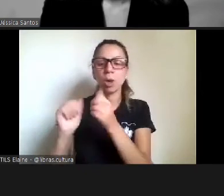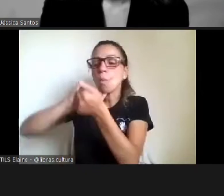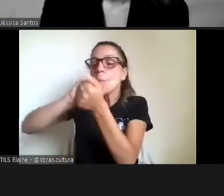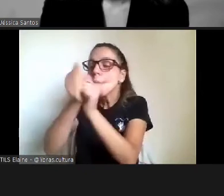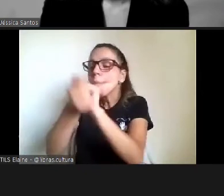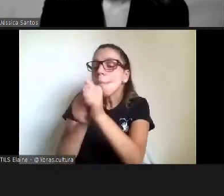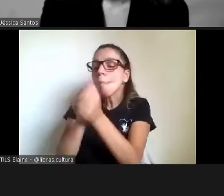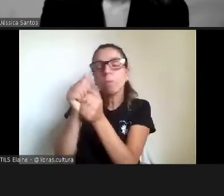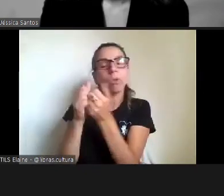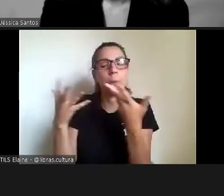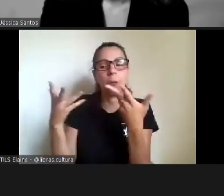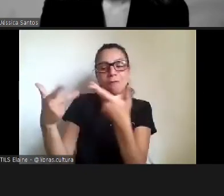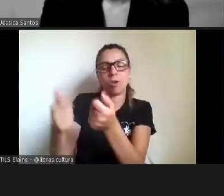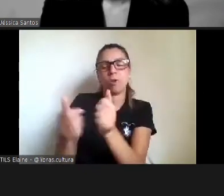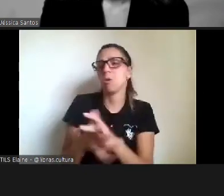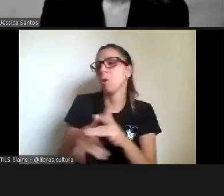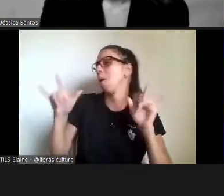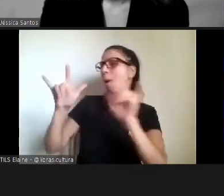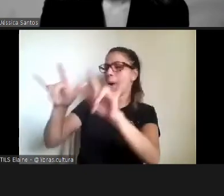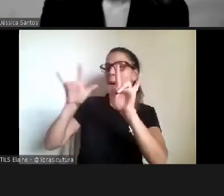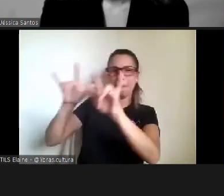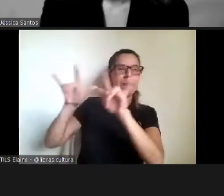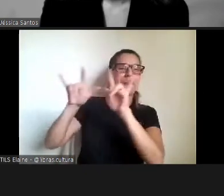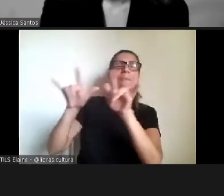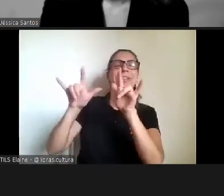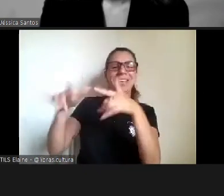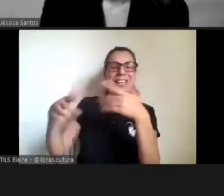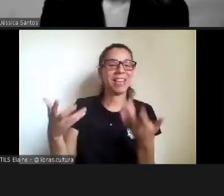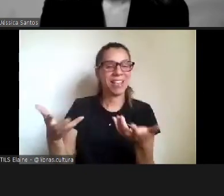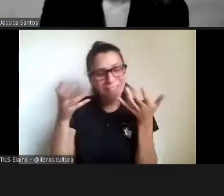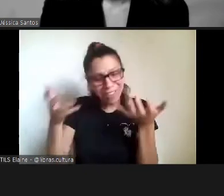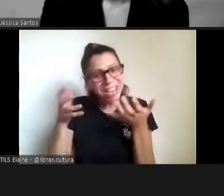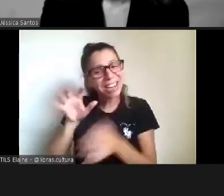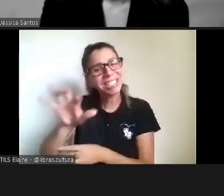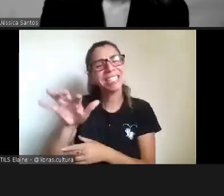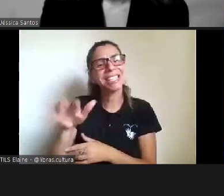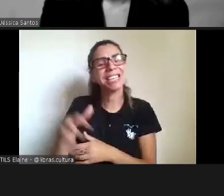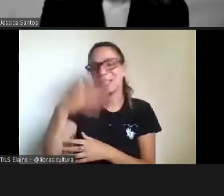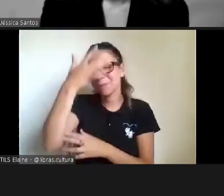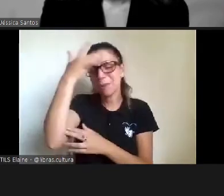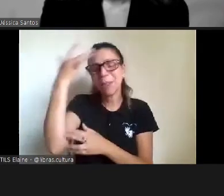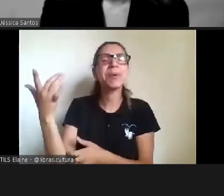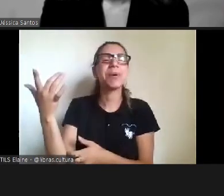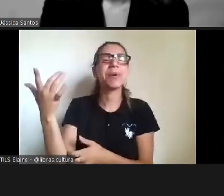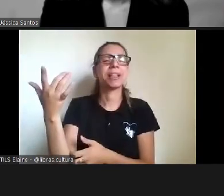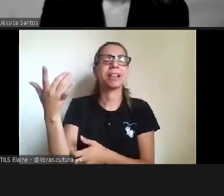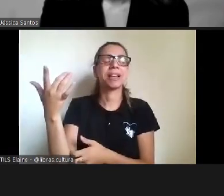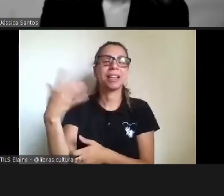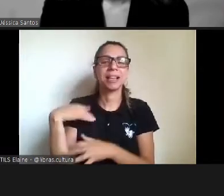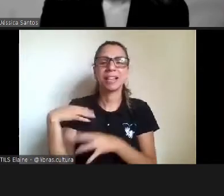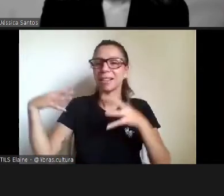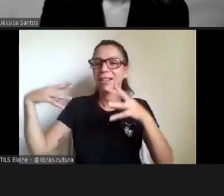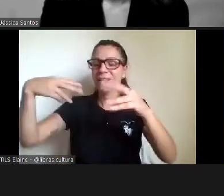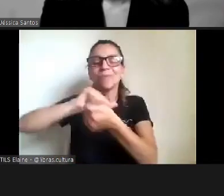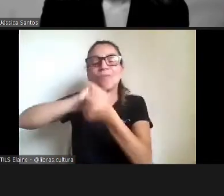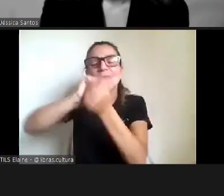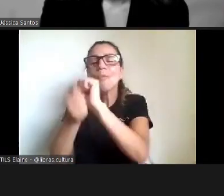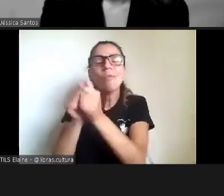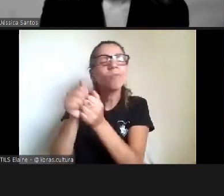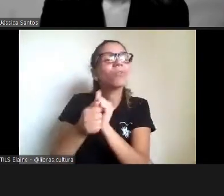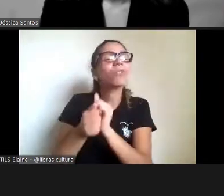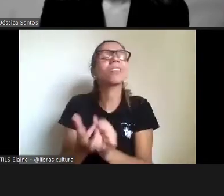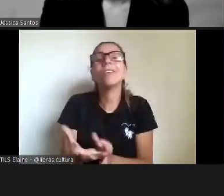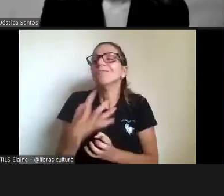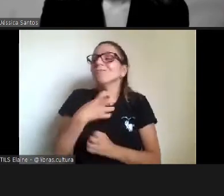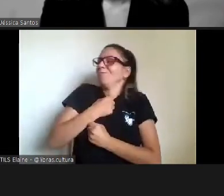tudo mais. Amém, que seja, né? Que seja, que todo mundo demonstre tudo o que ficou preso,